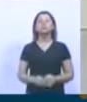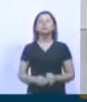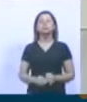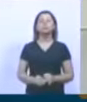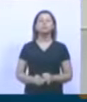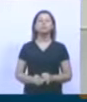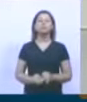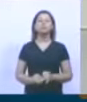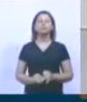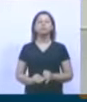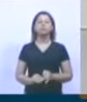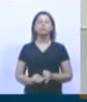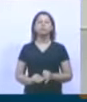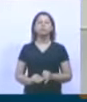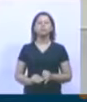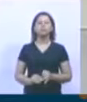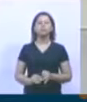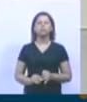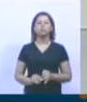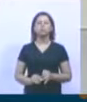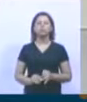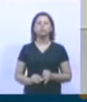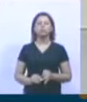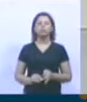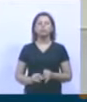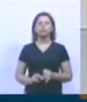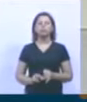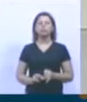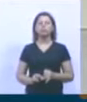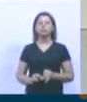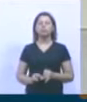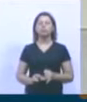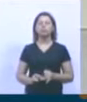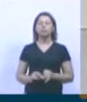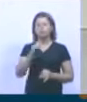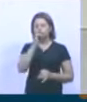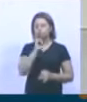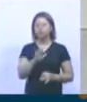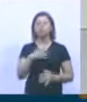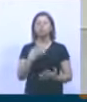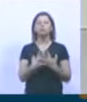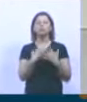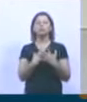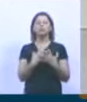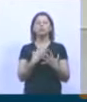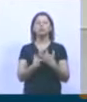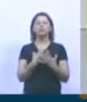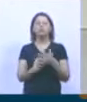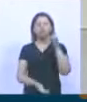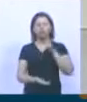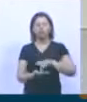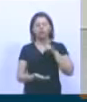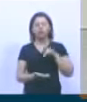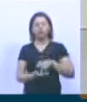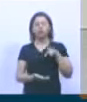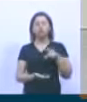and completely healed even of my physical sickness. Ele disse isso quando ele fez aquela confissão sincera, ele